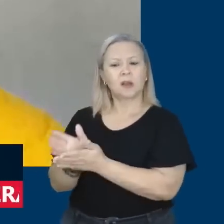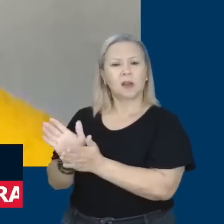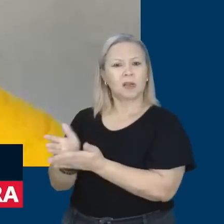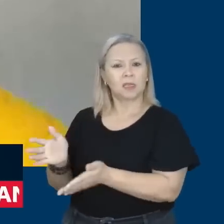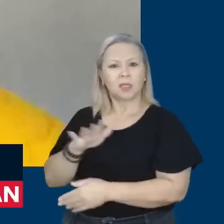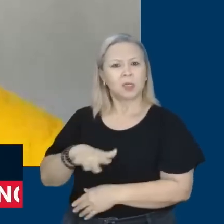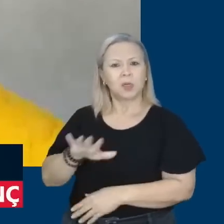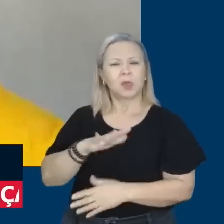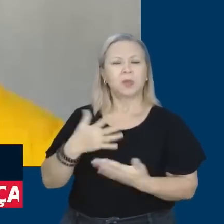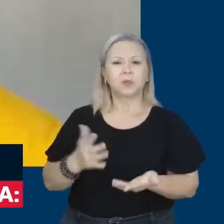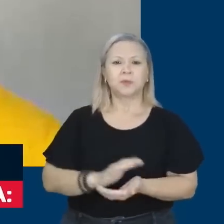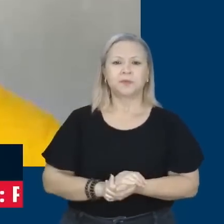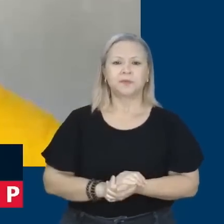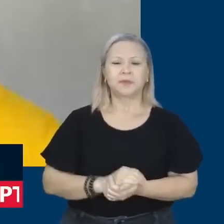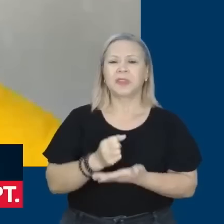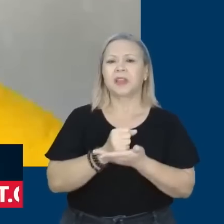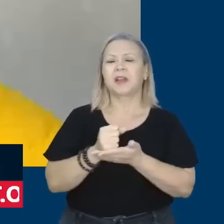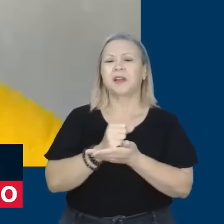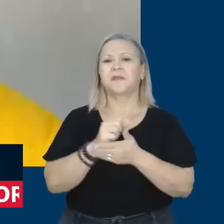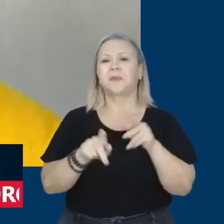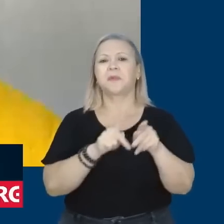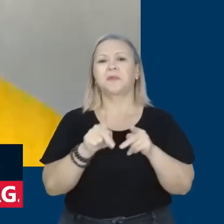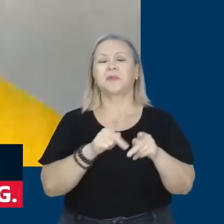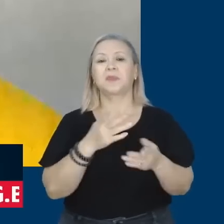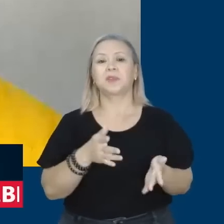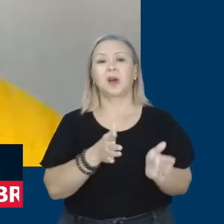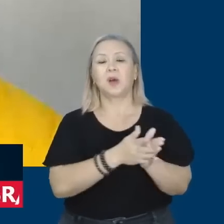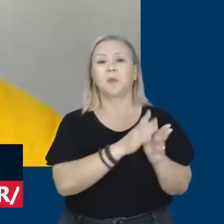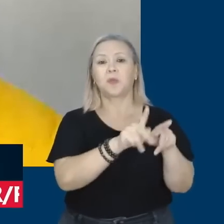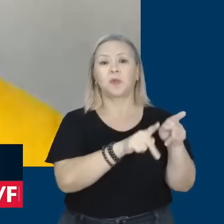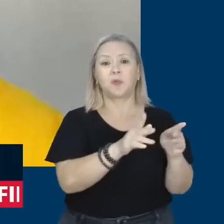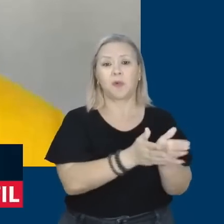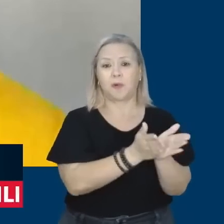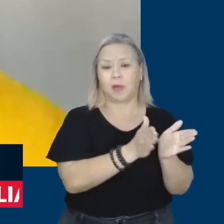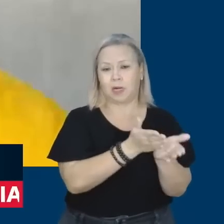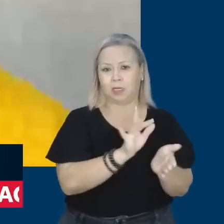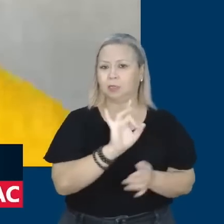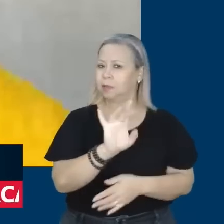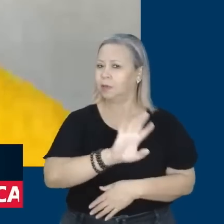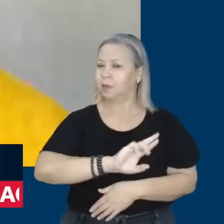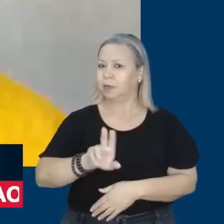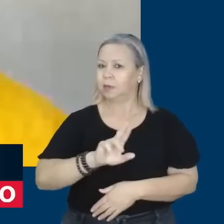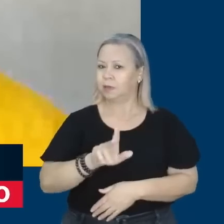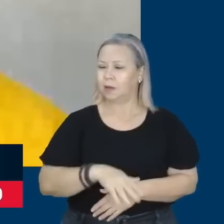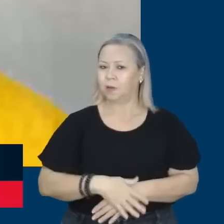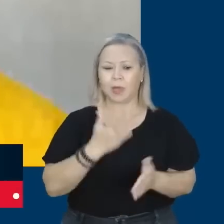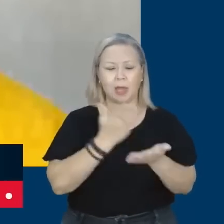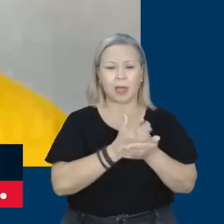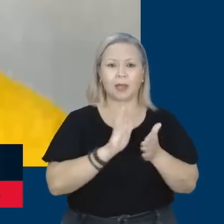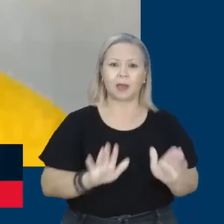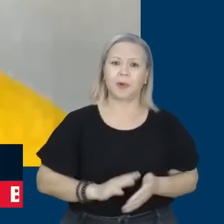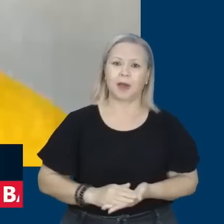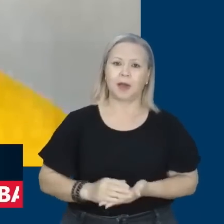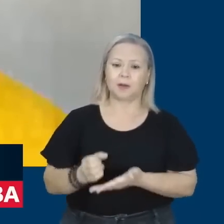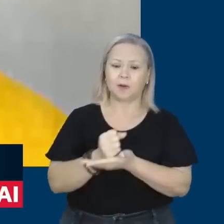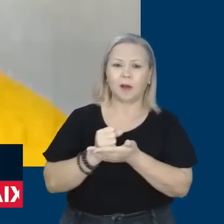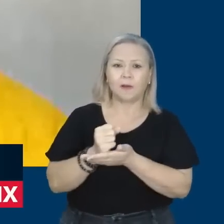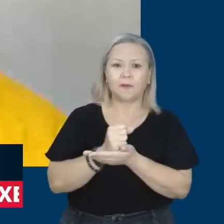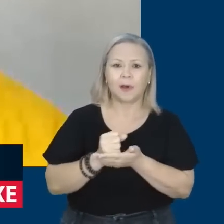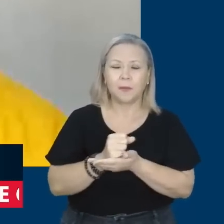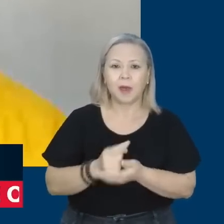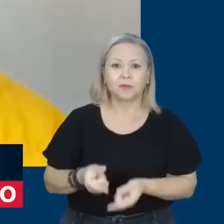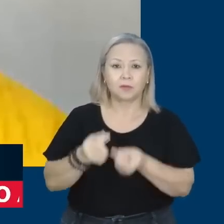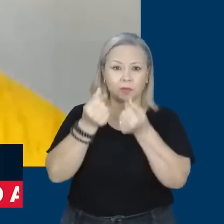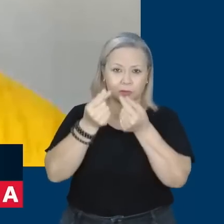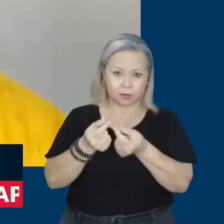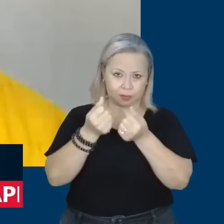fala assim, ah, porque a farmácia popular é só para a população mais carente? É uma parte, mas eles acabaram com as farmácias de alto custo.